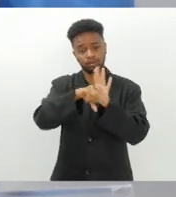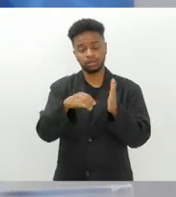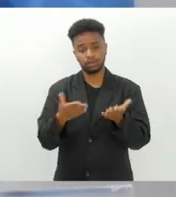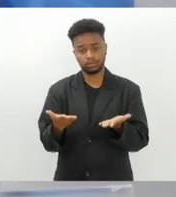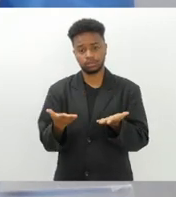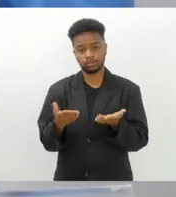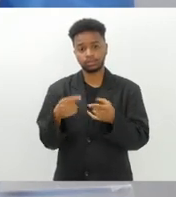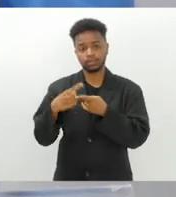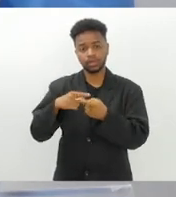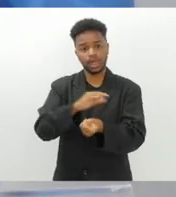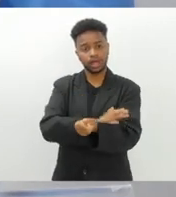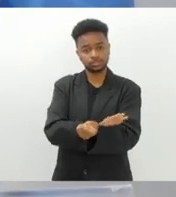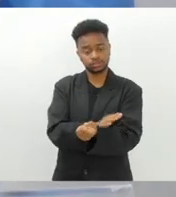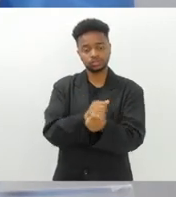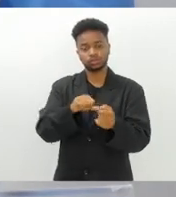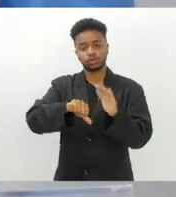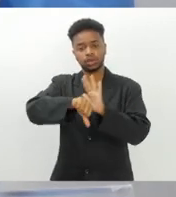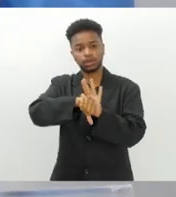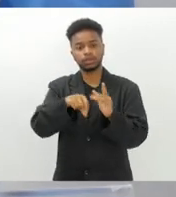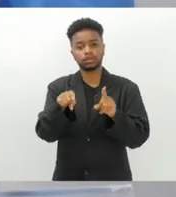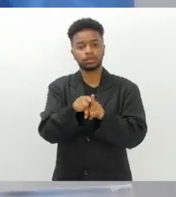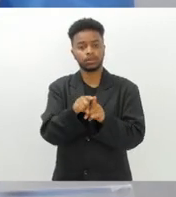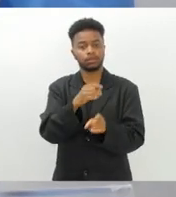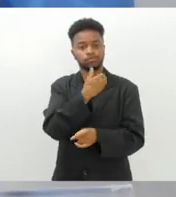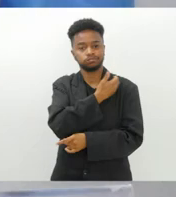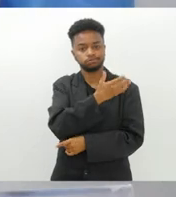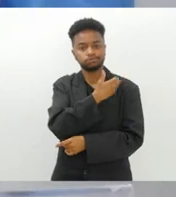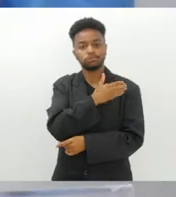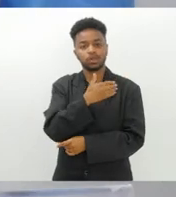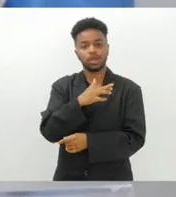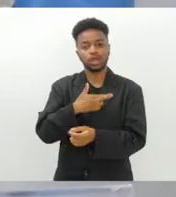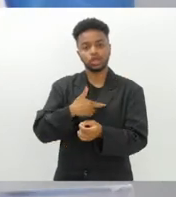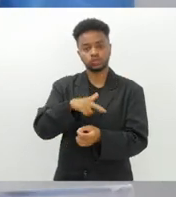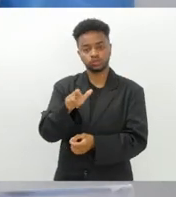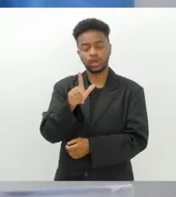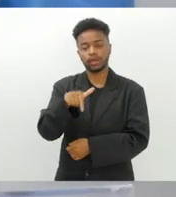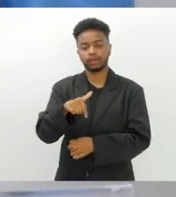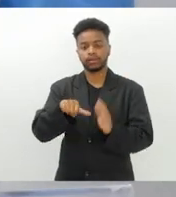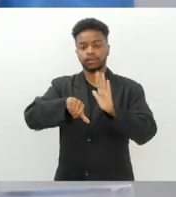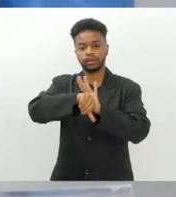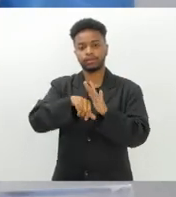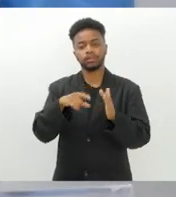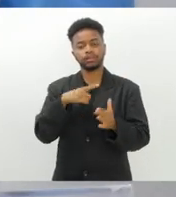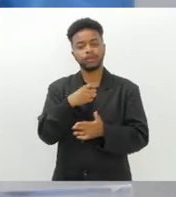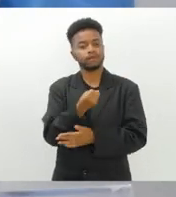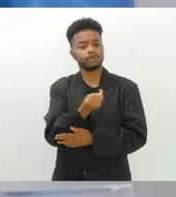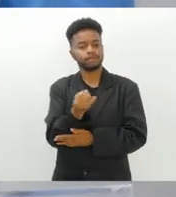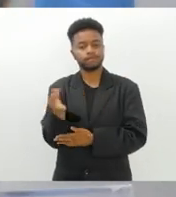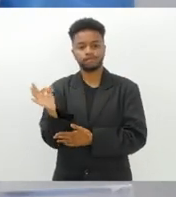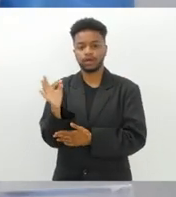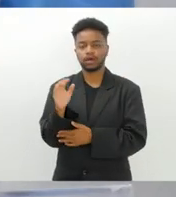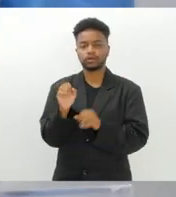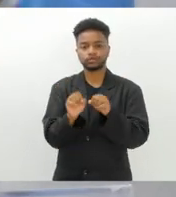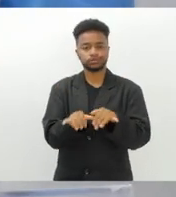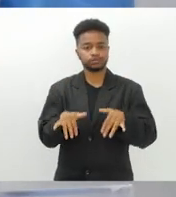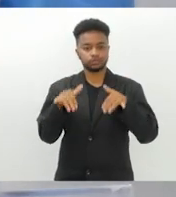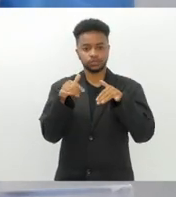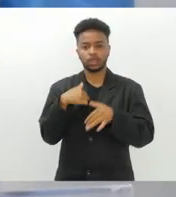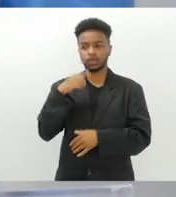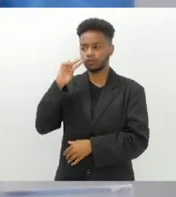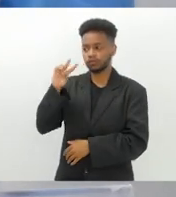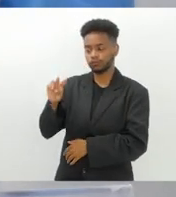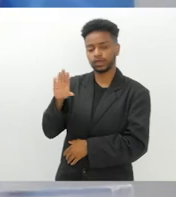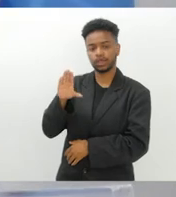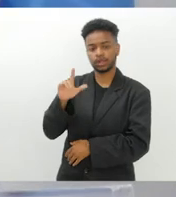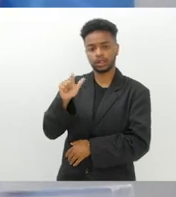O racismo é um crime, a intolerância religiosa é um crime. Quantas audiências a gente não fez aqui? Dezenas. Estou vendo aqui Cláudio Nascimento,